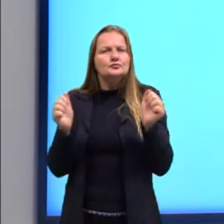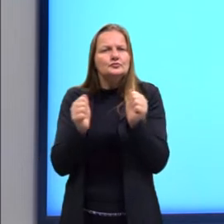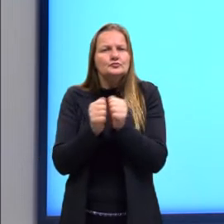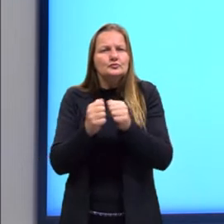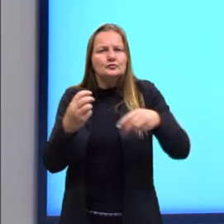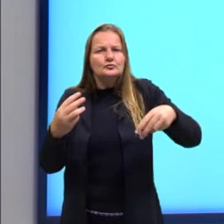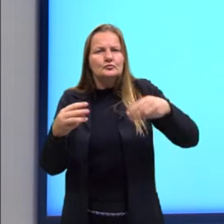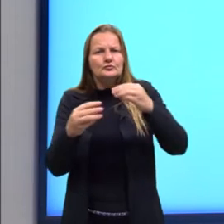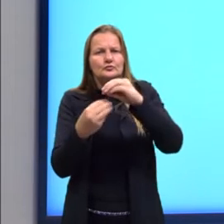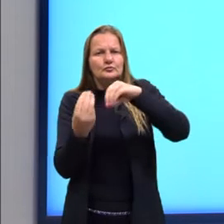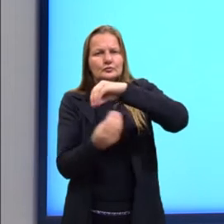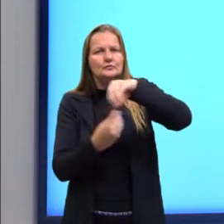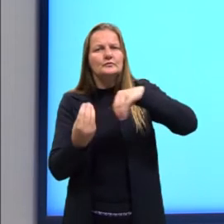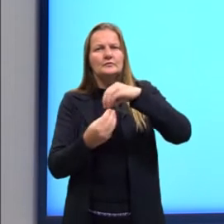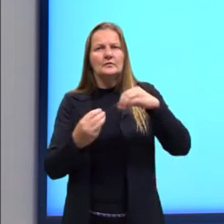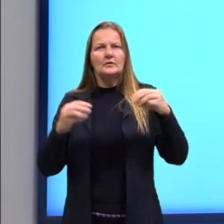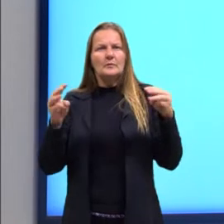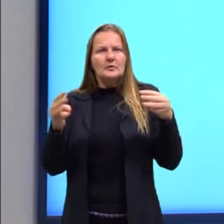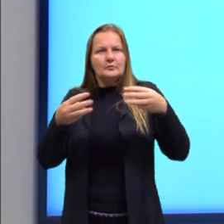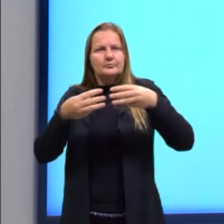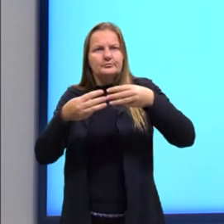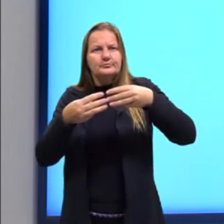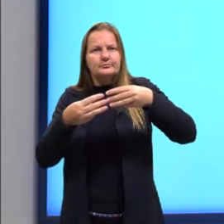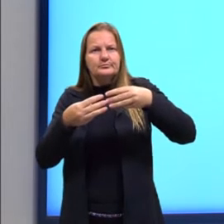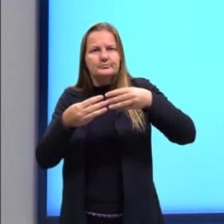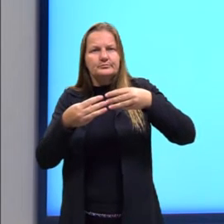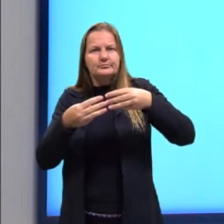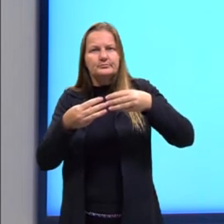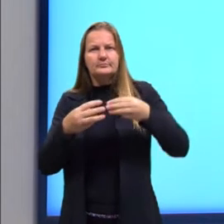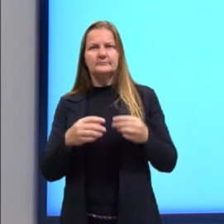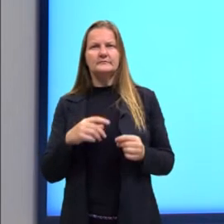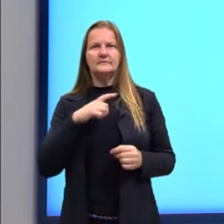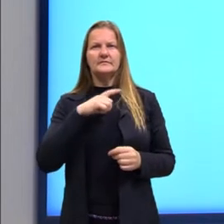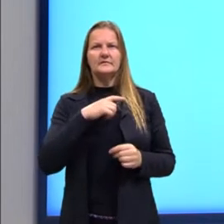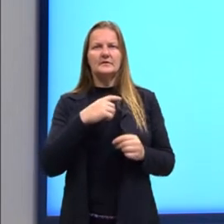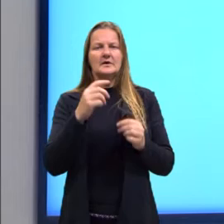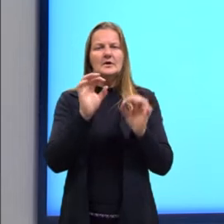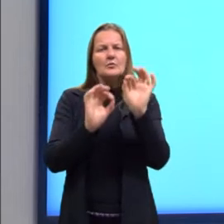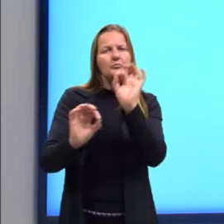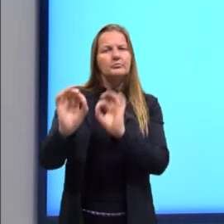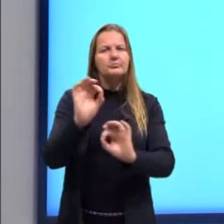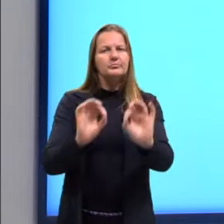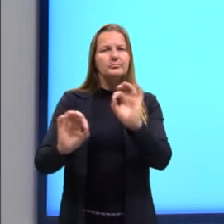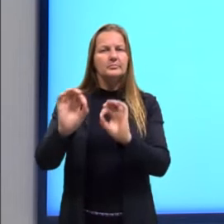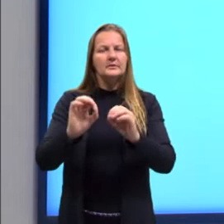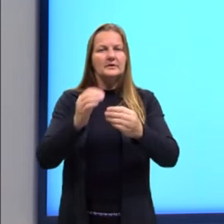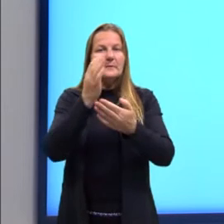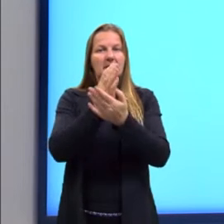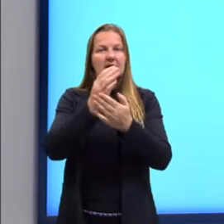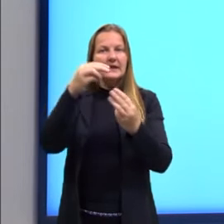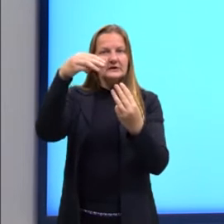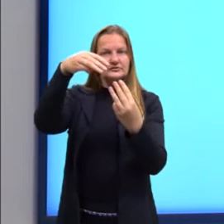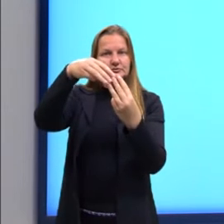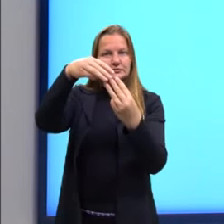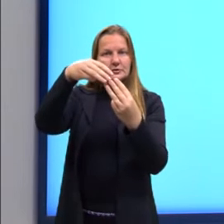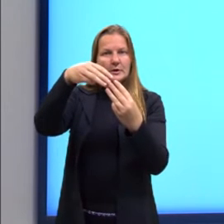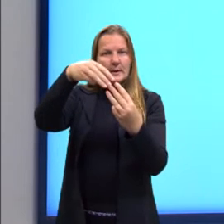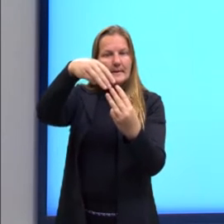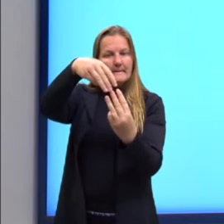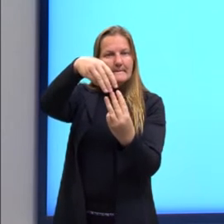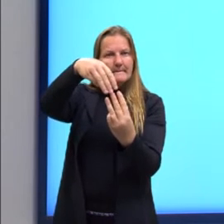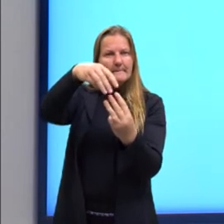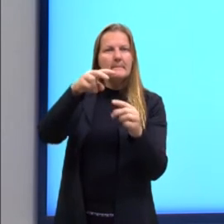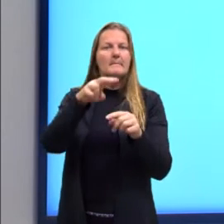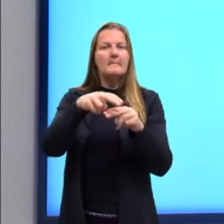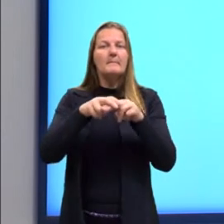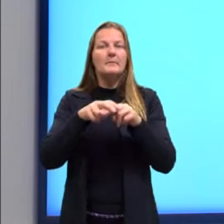se misturaram também lá no próximo ver aqui eles são alinhados na metade ó mais ou menos na metade da